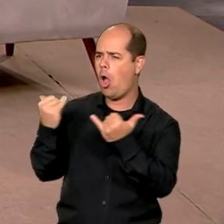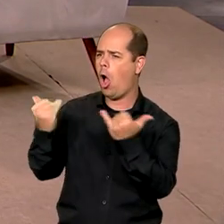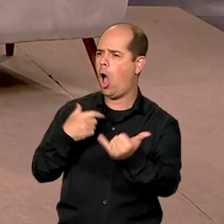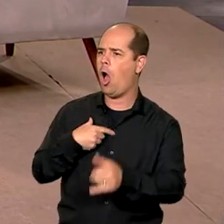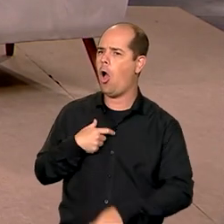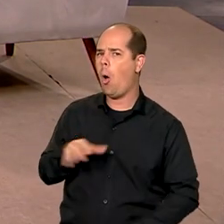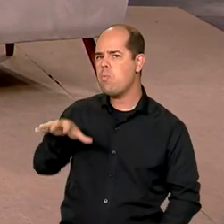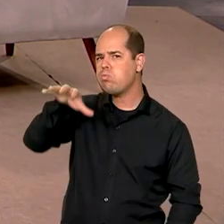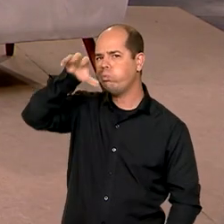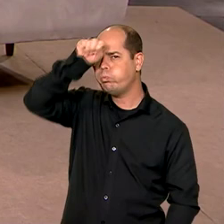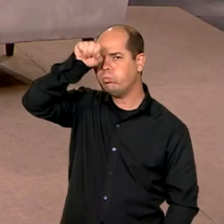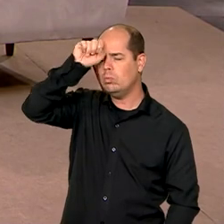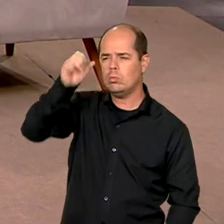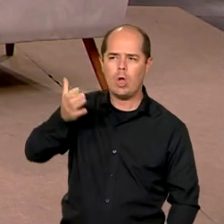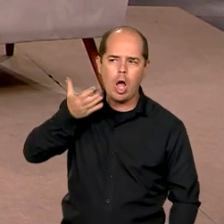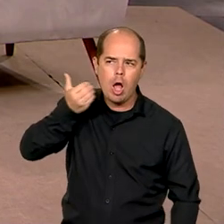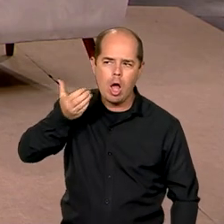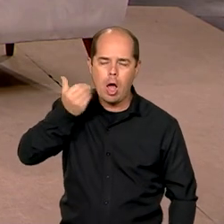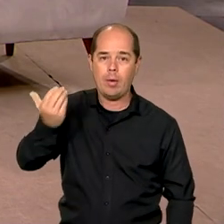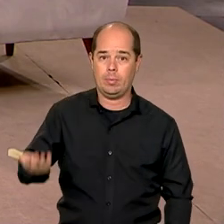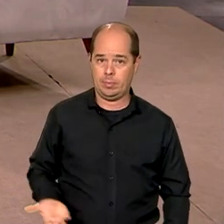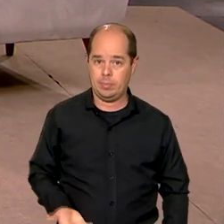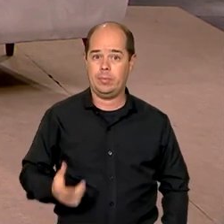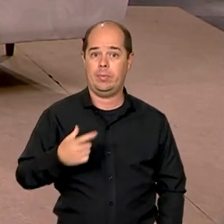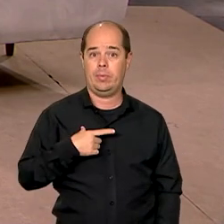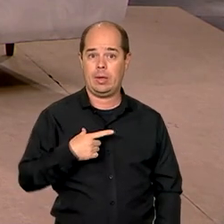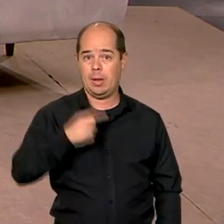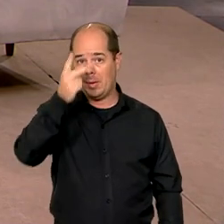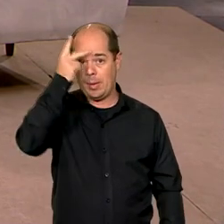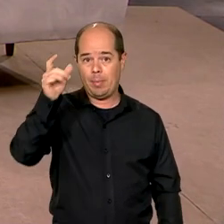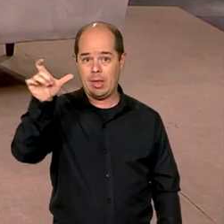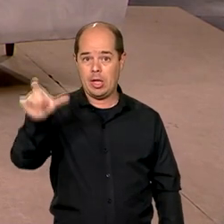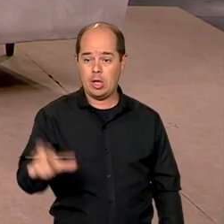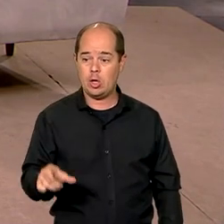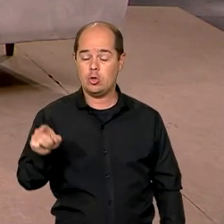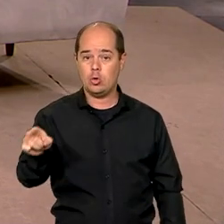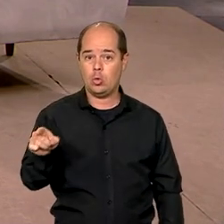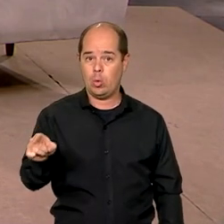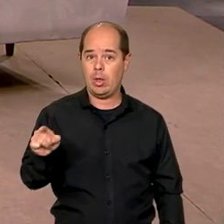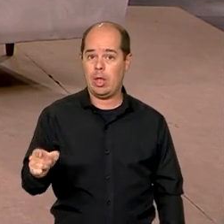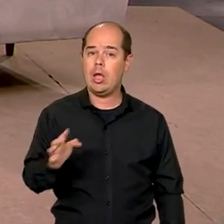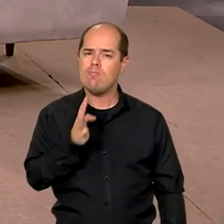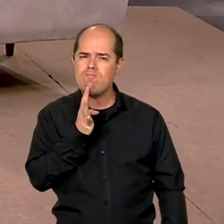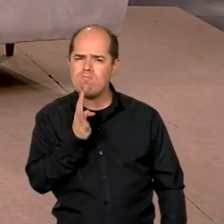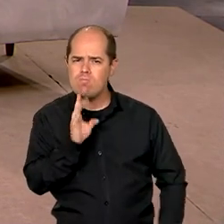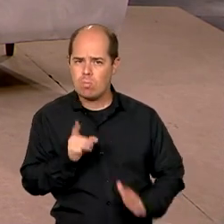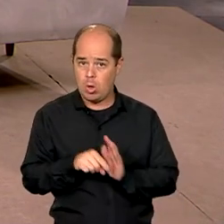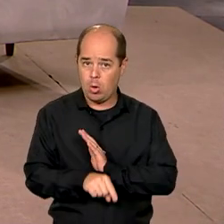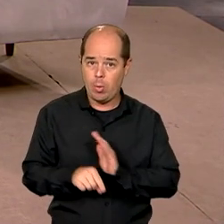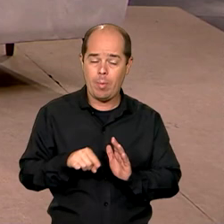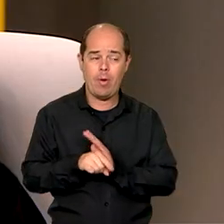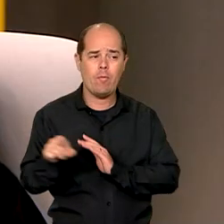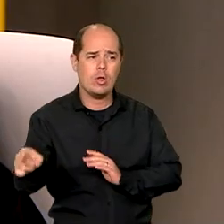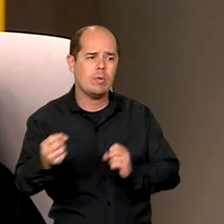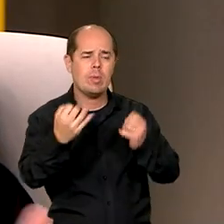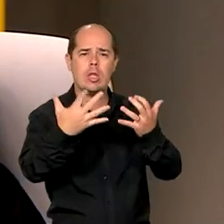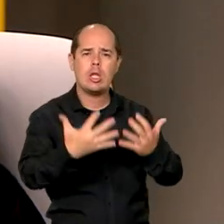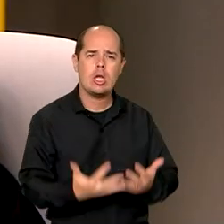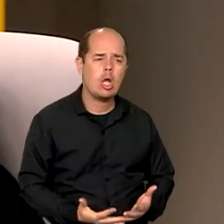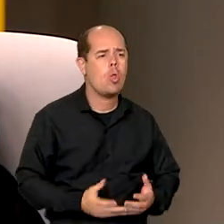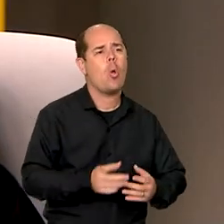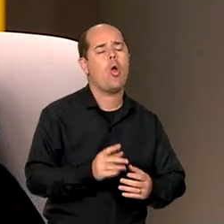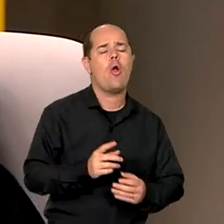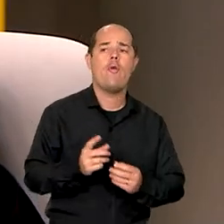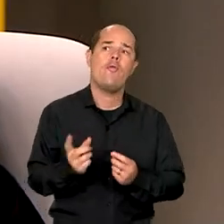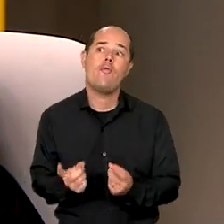especialistas discutindo uma série de questões de venda, de compra, de como se coloca no exterior, de quais são os